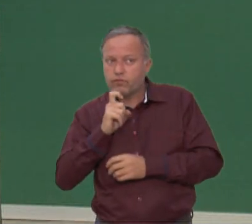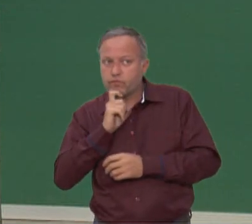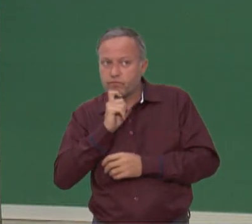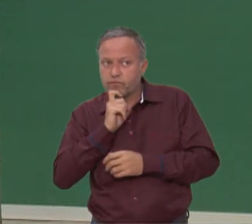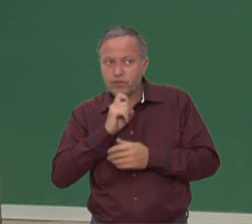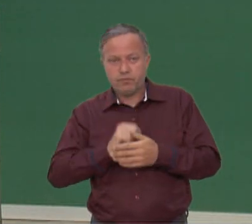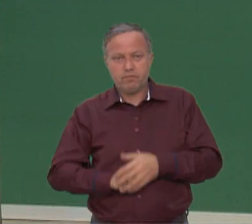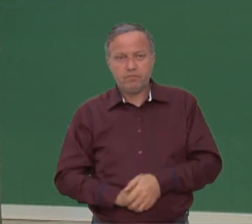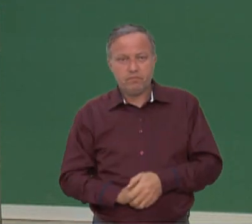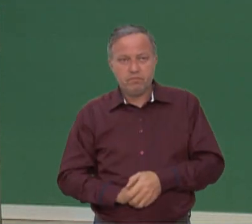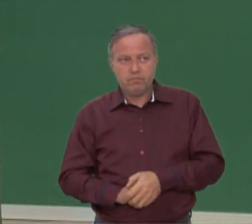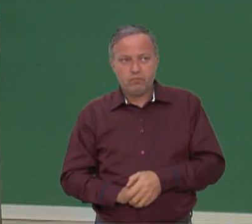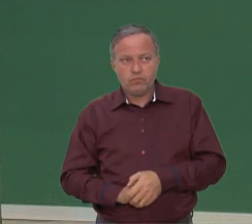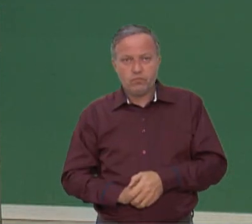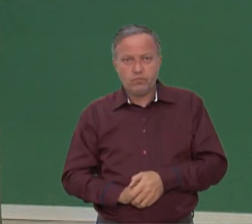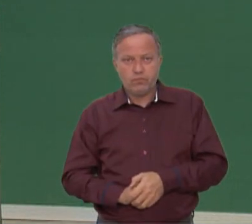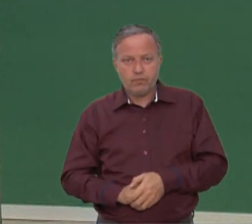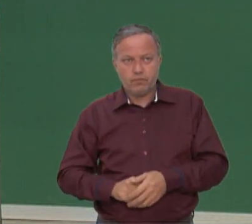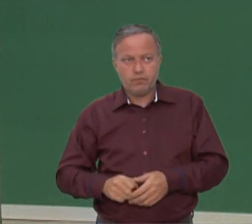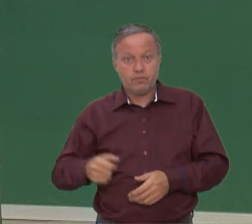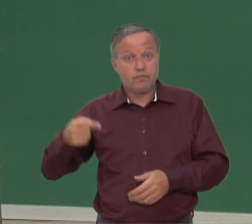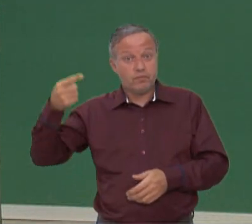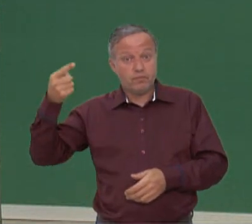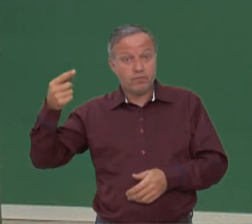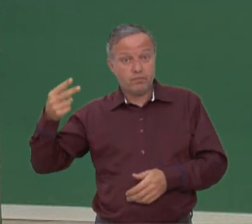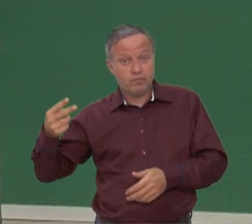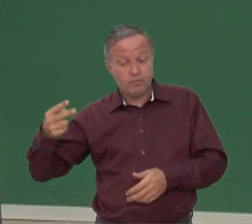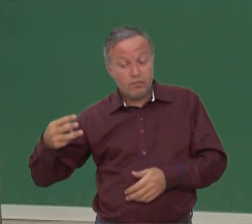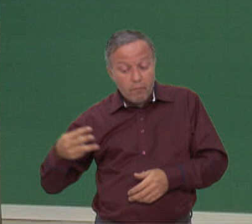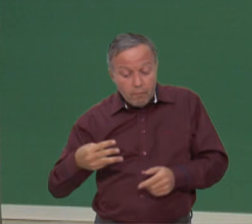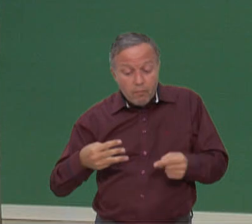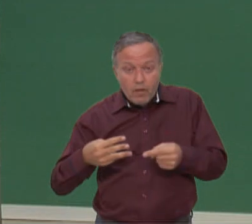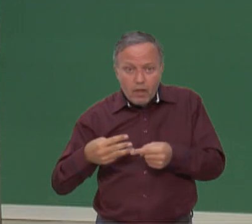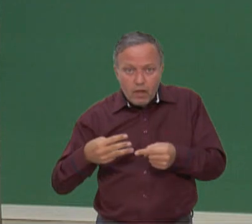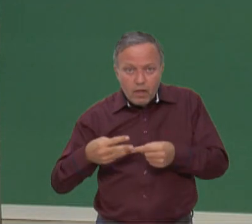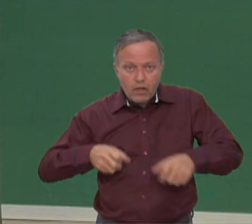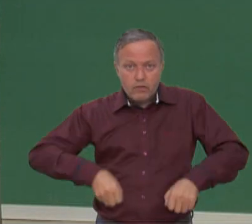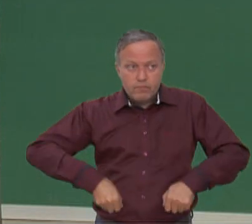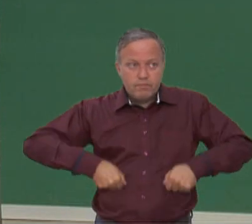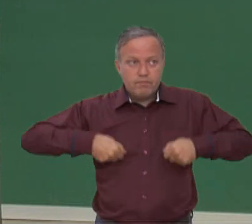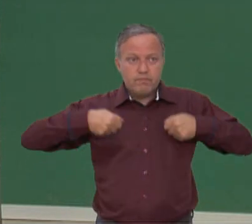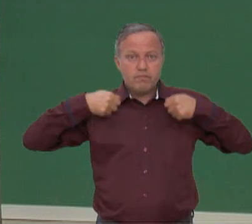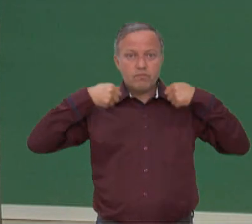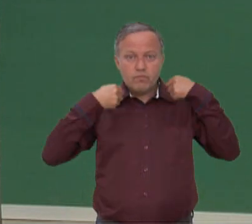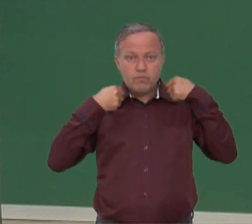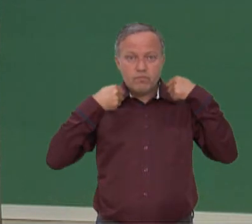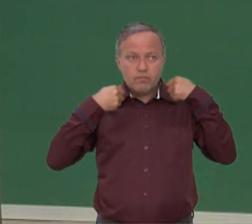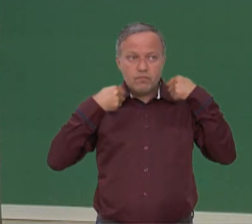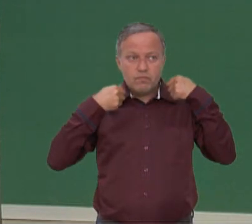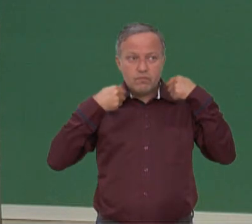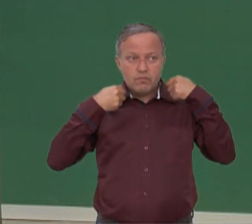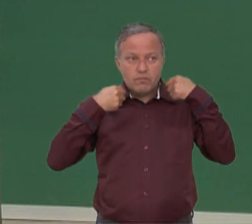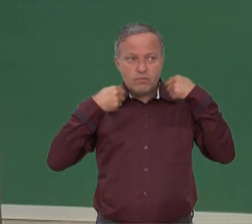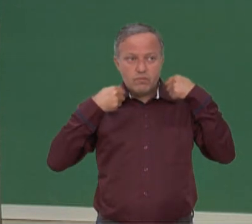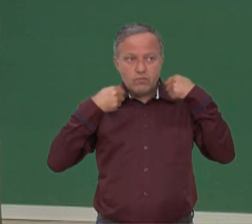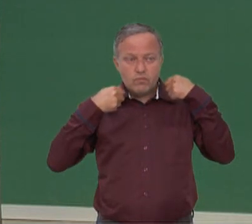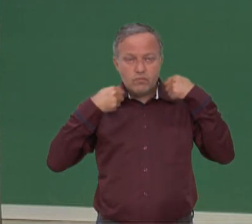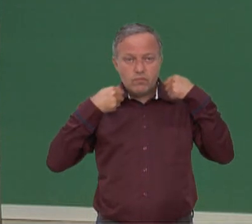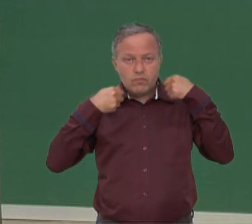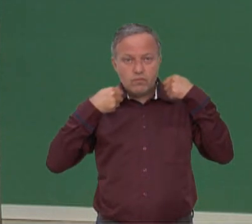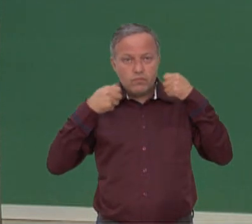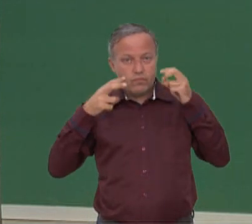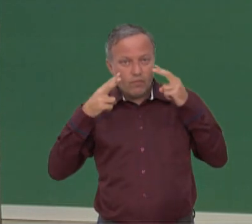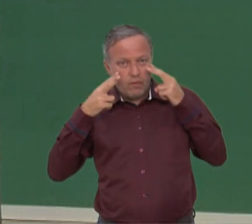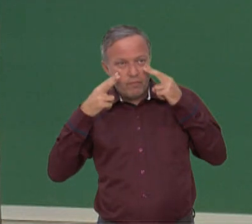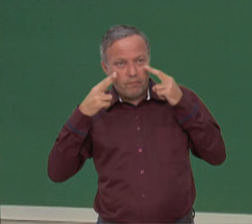anteriormente. Temos na construção civil algumas placas que fazem esse isolamento térmico. Não é